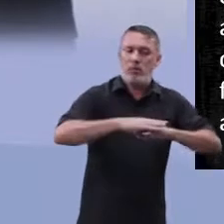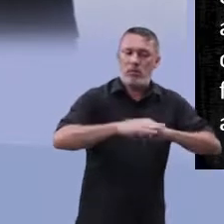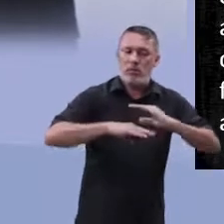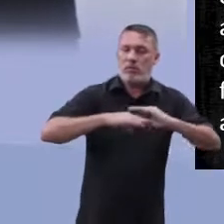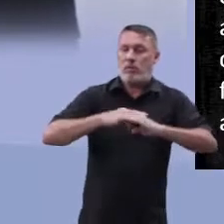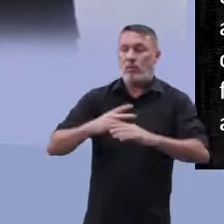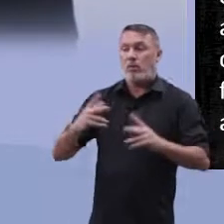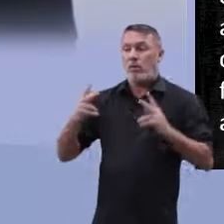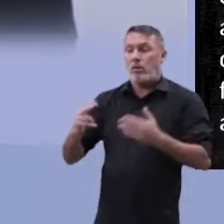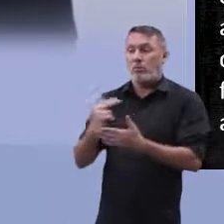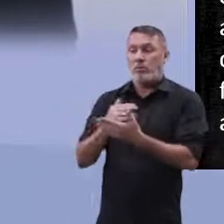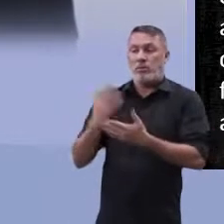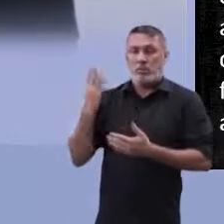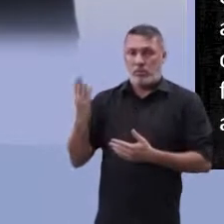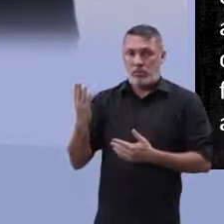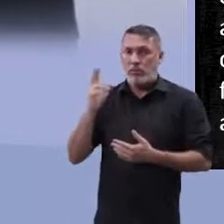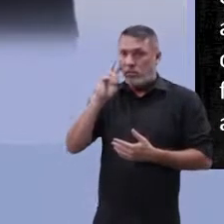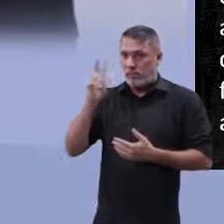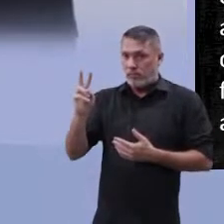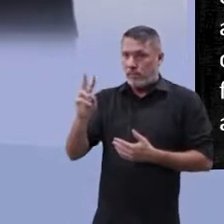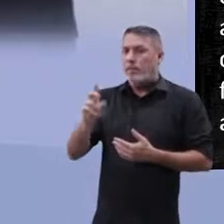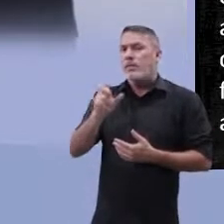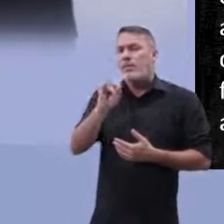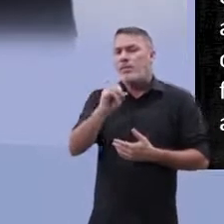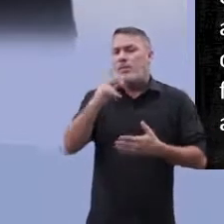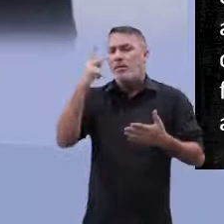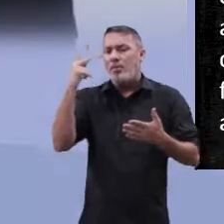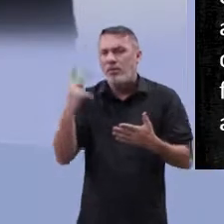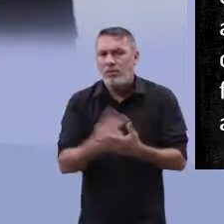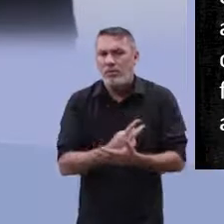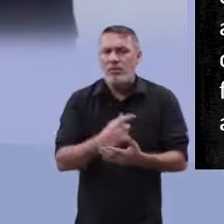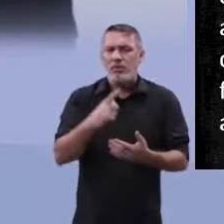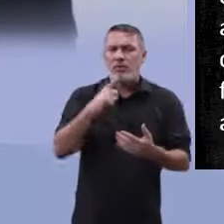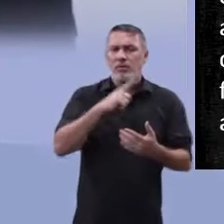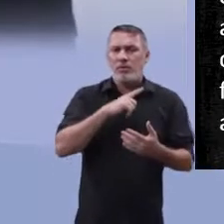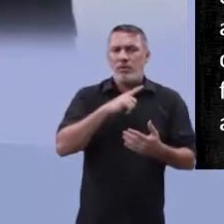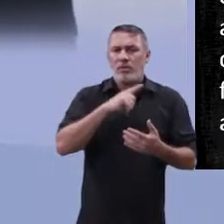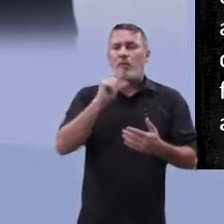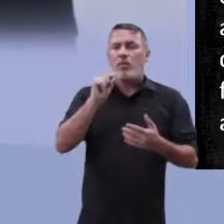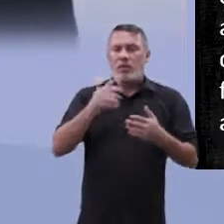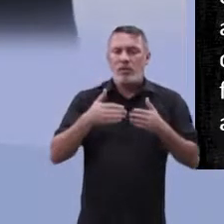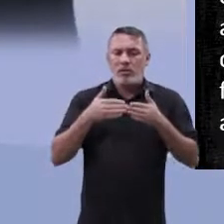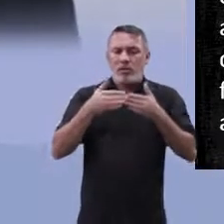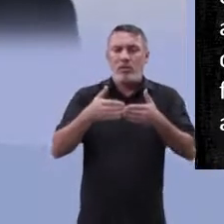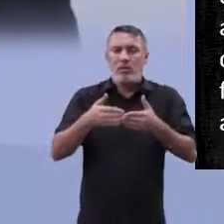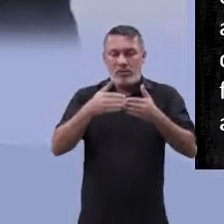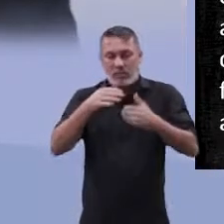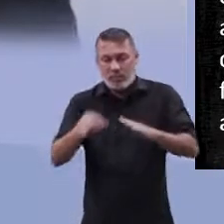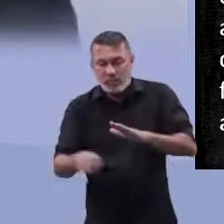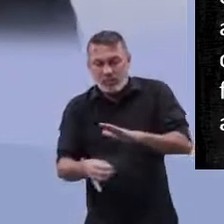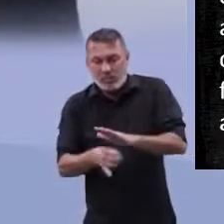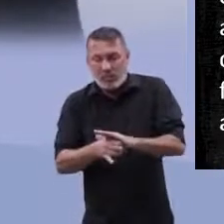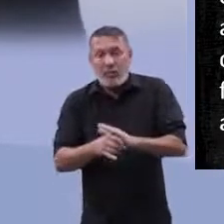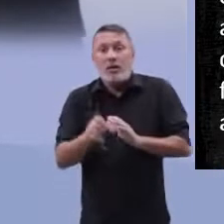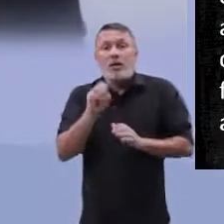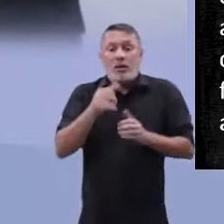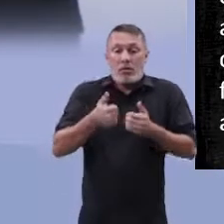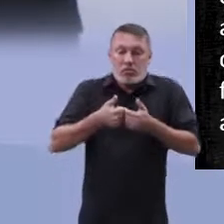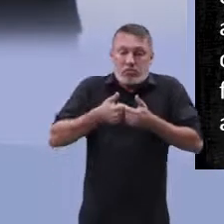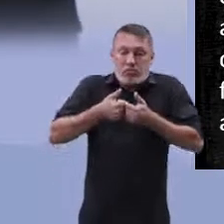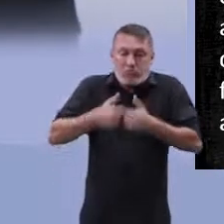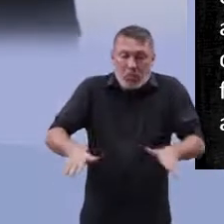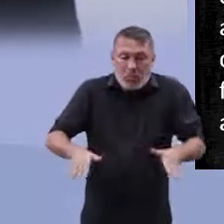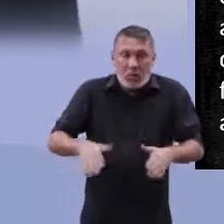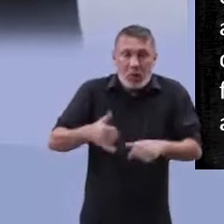são interligados conforme a figura. Assim, caso haja rompimento no casco do